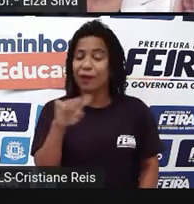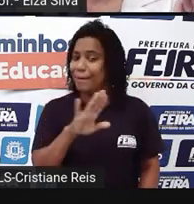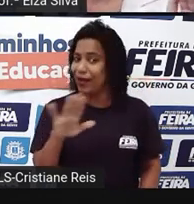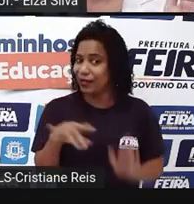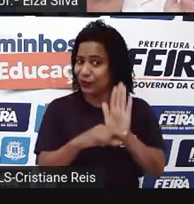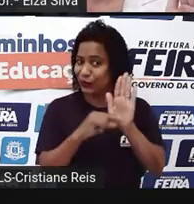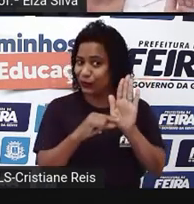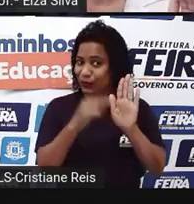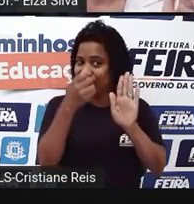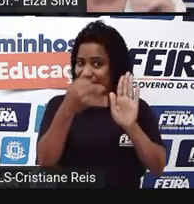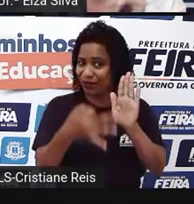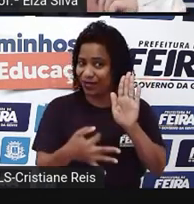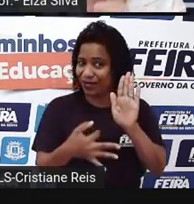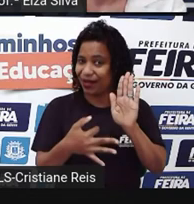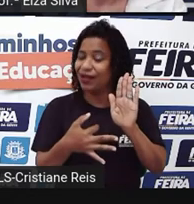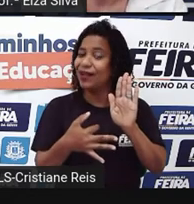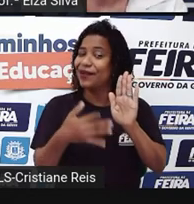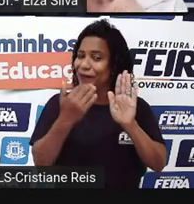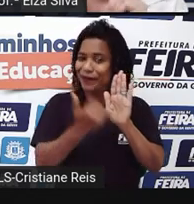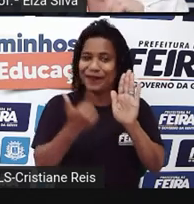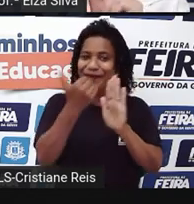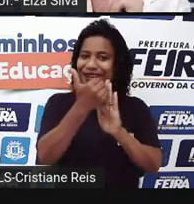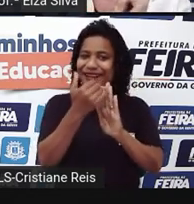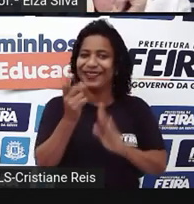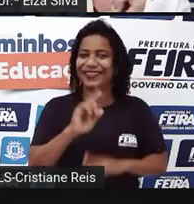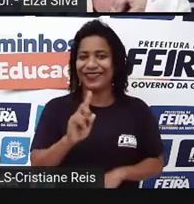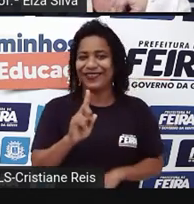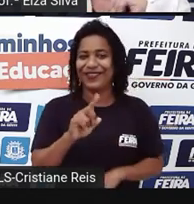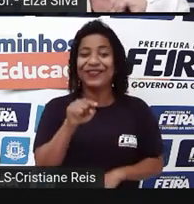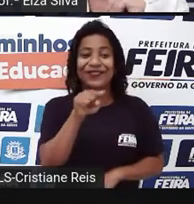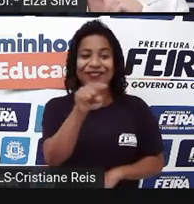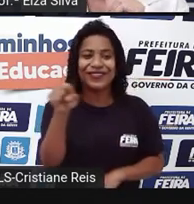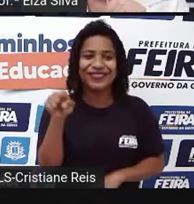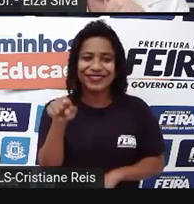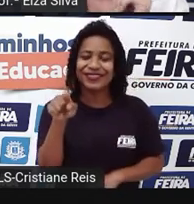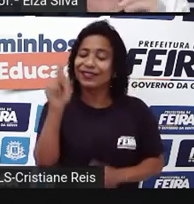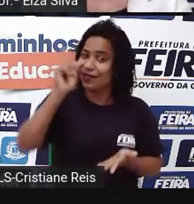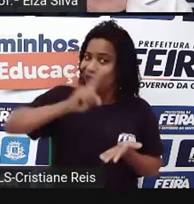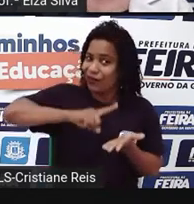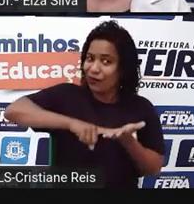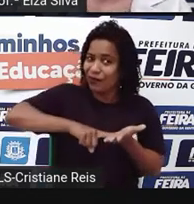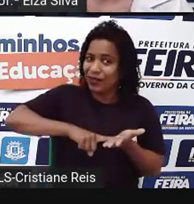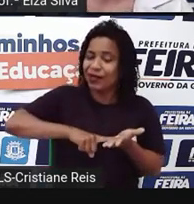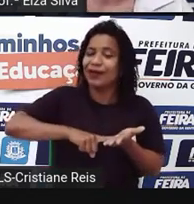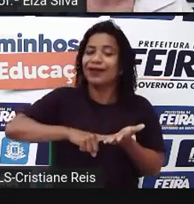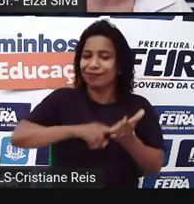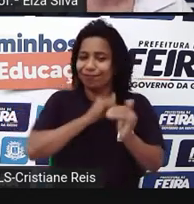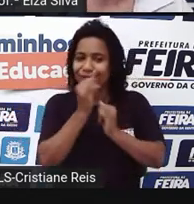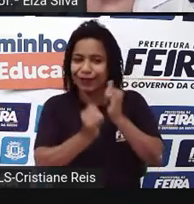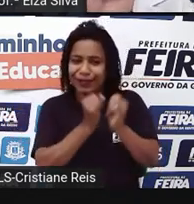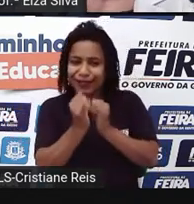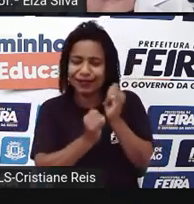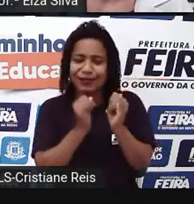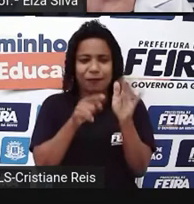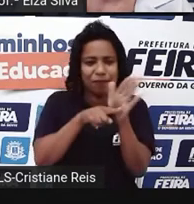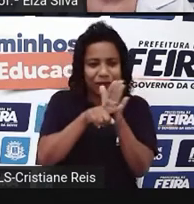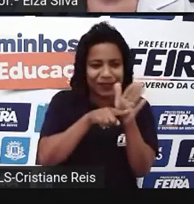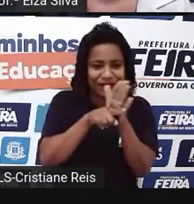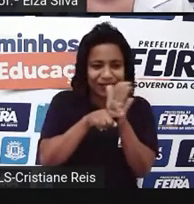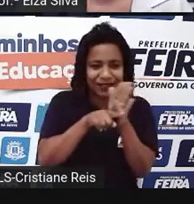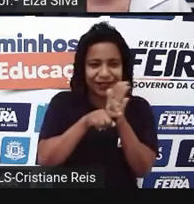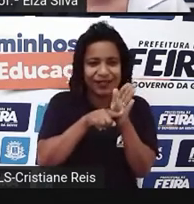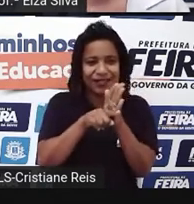mais nada sobre o Big Ben. Vocês vão fazer esse compromisso comigo de pesquisar um pouco mais